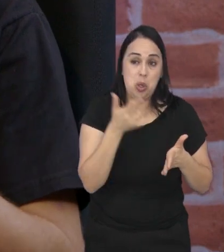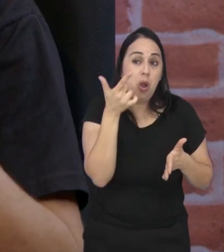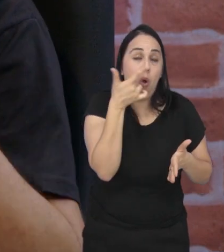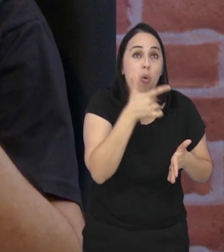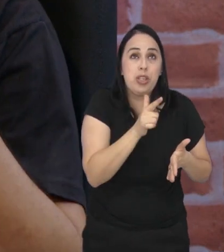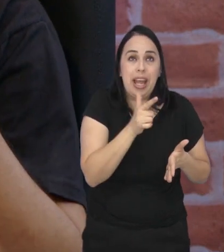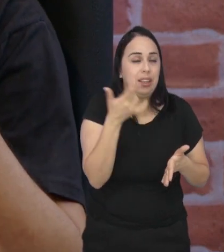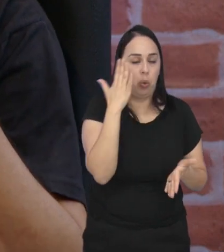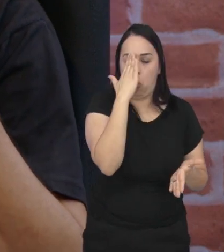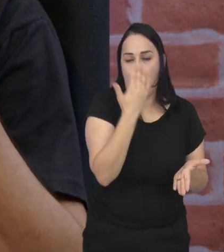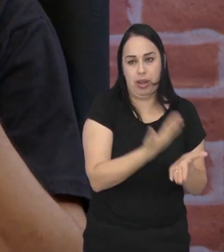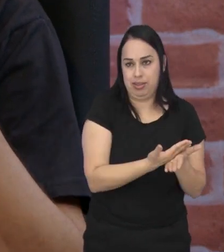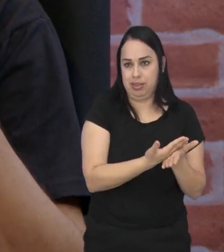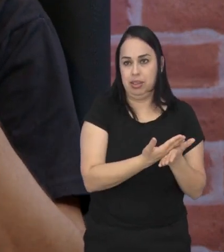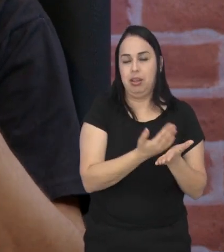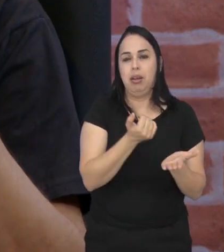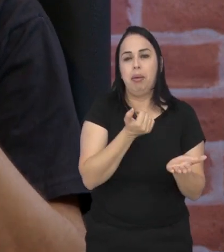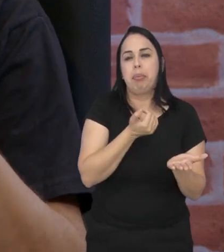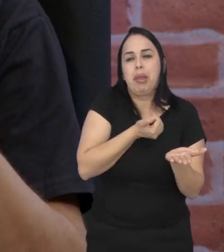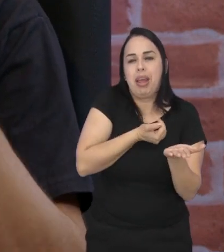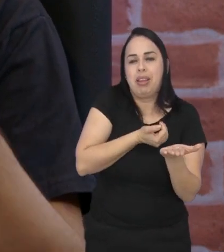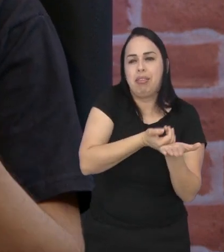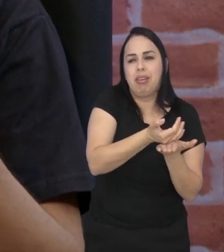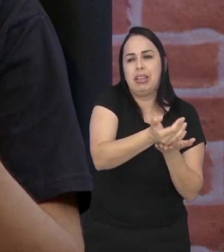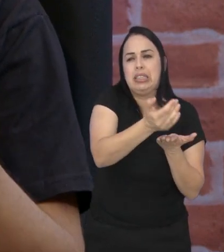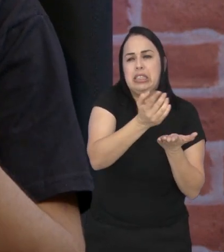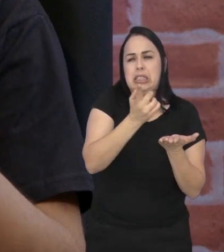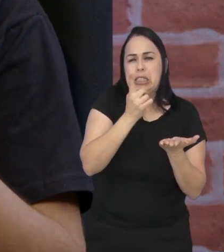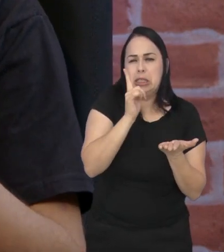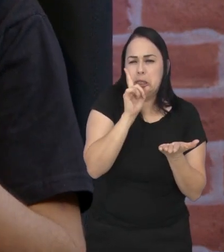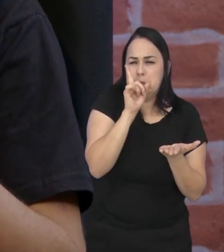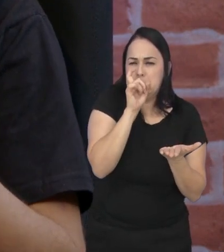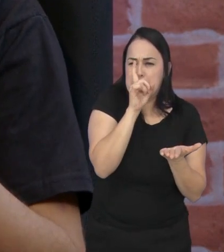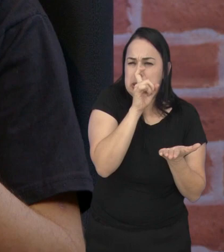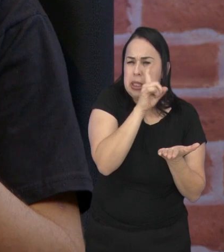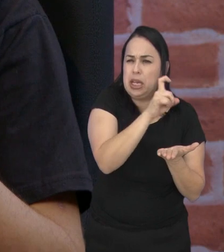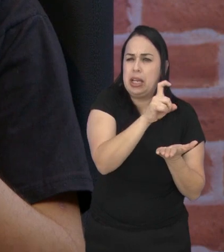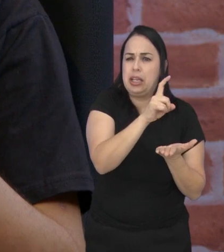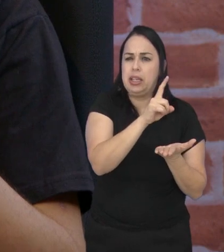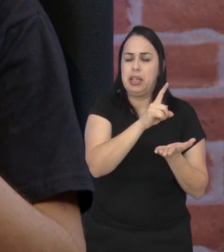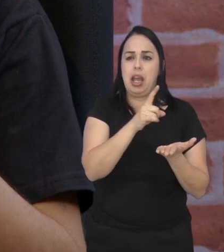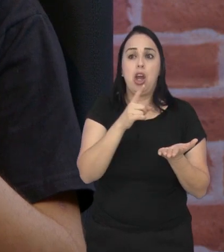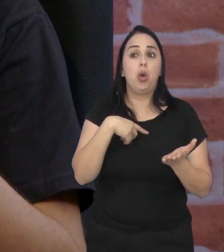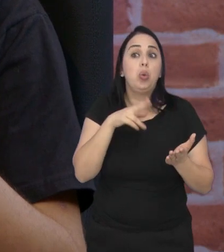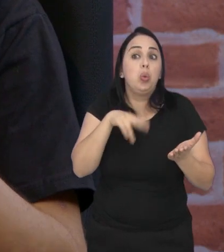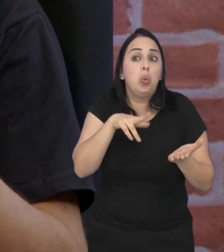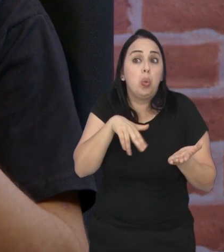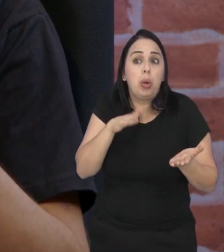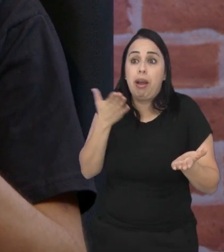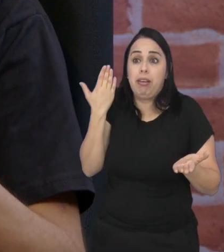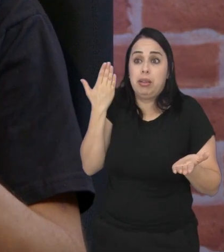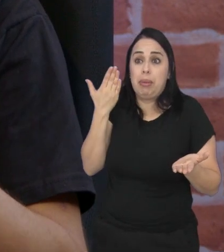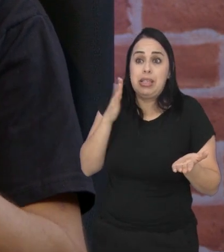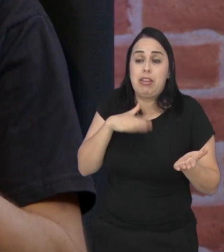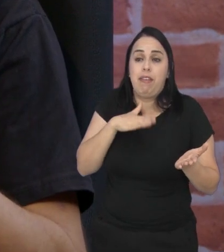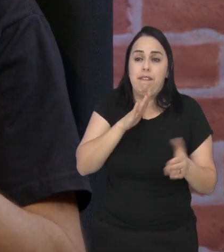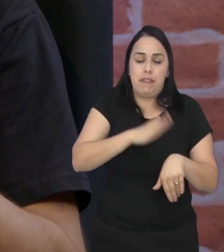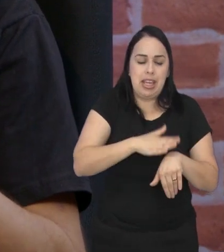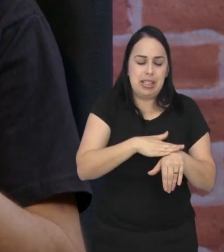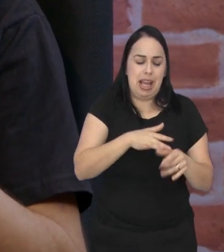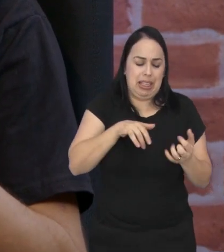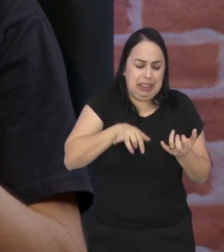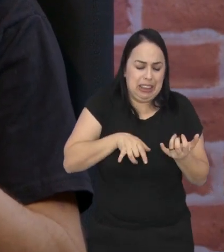chegar em algum lugar, porque no início o estudo é muito complexo. Cara, eu nunca fiz isso na minha vida e